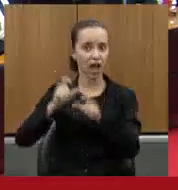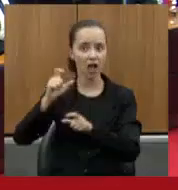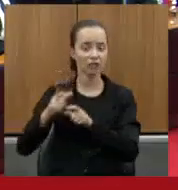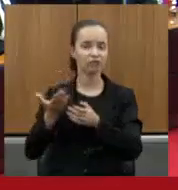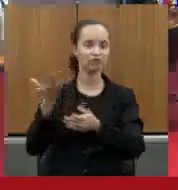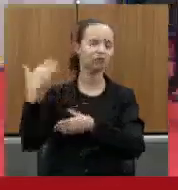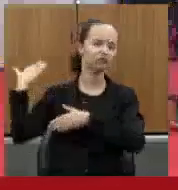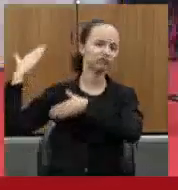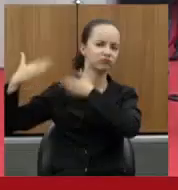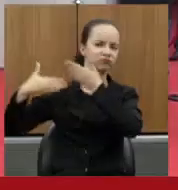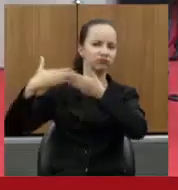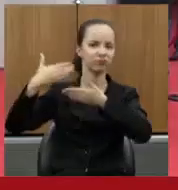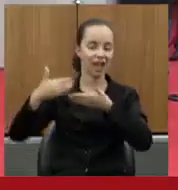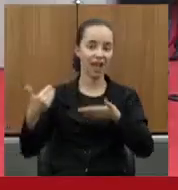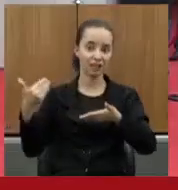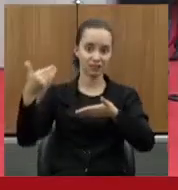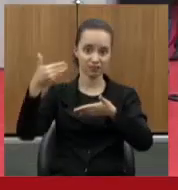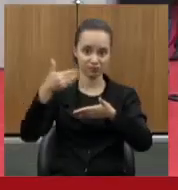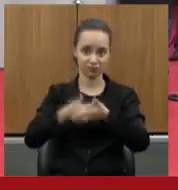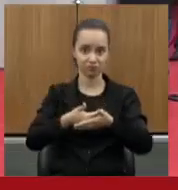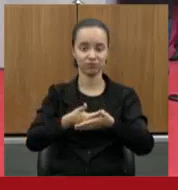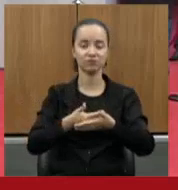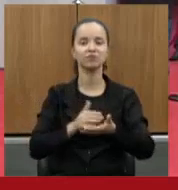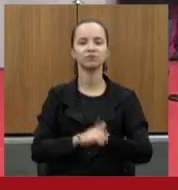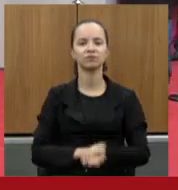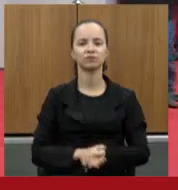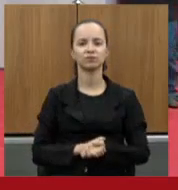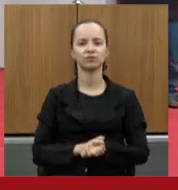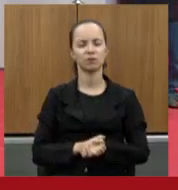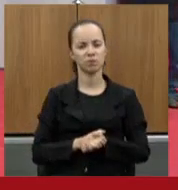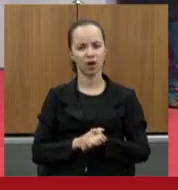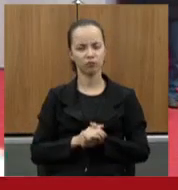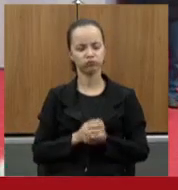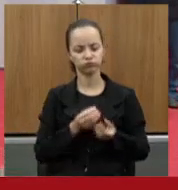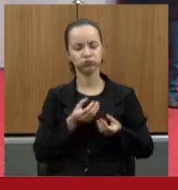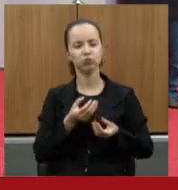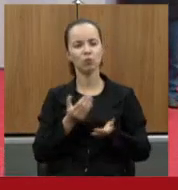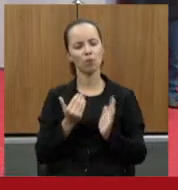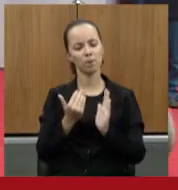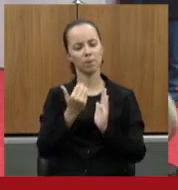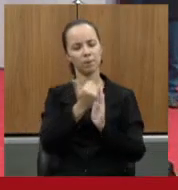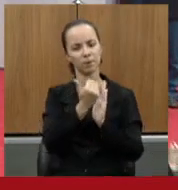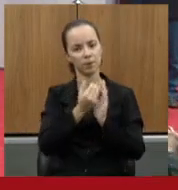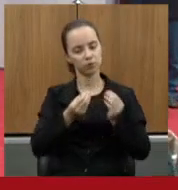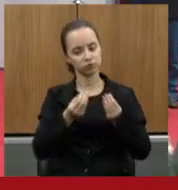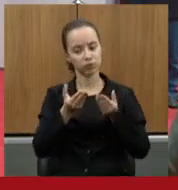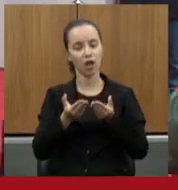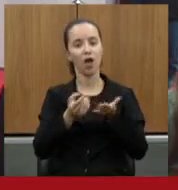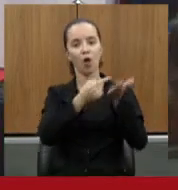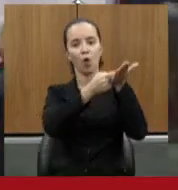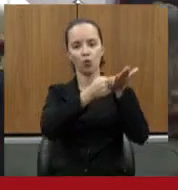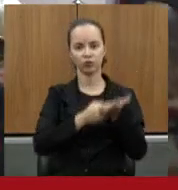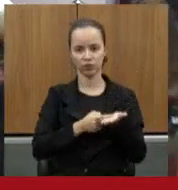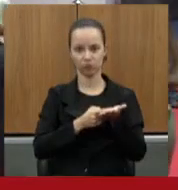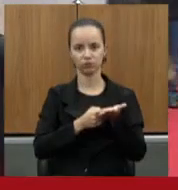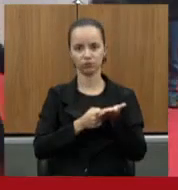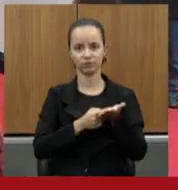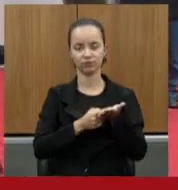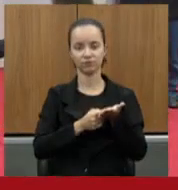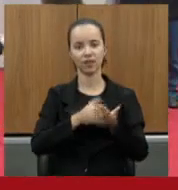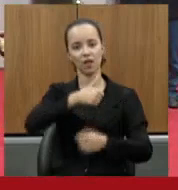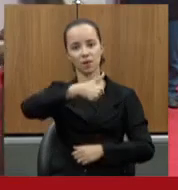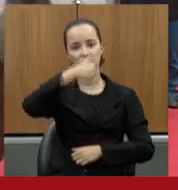história da Assembleia Legislativa. Para proceder à entrega da homenagem, convidamos a